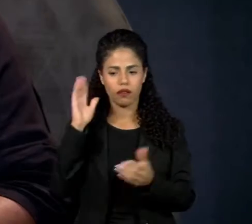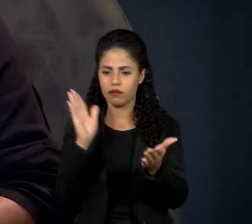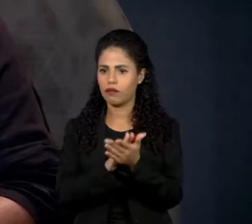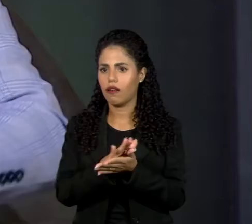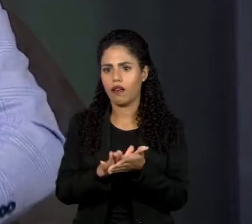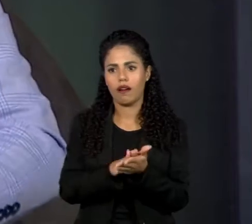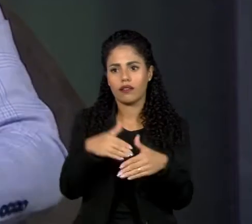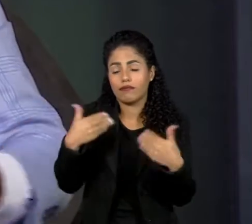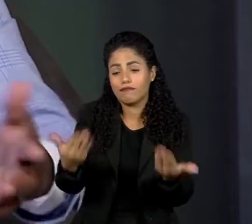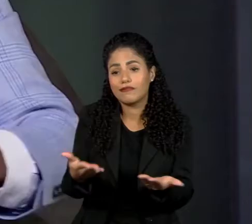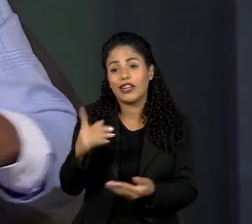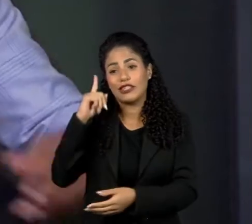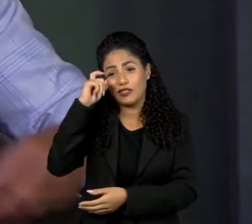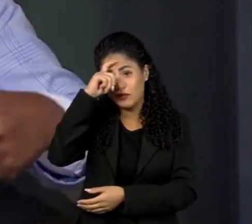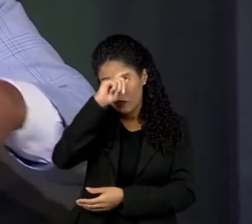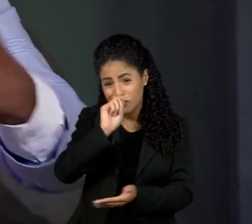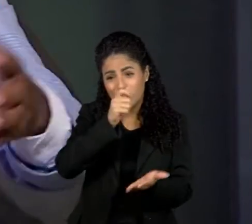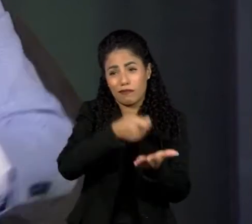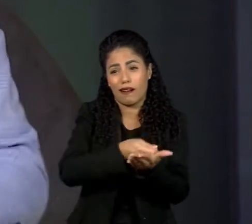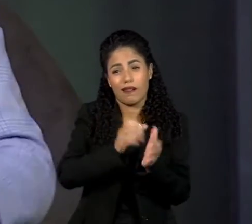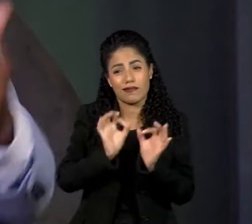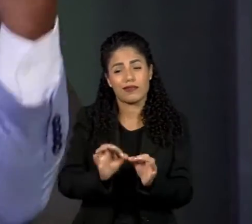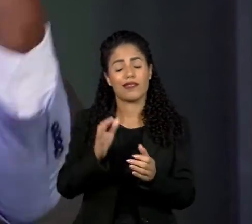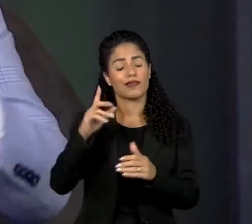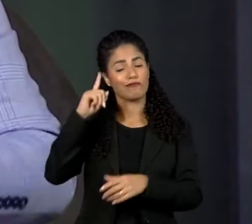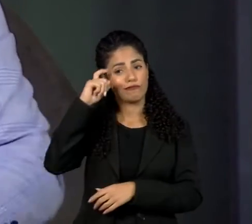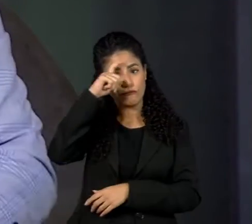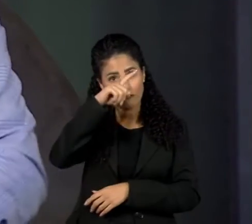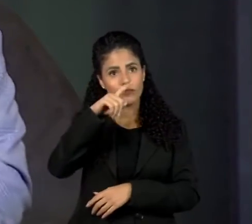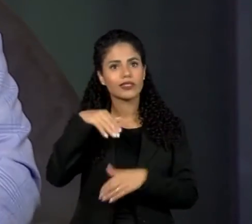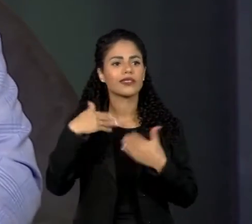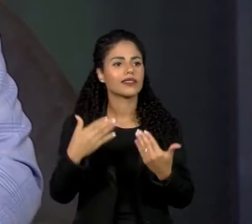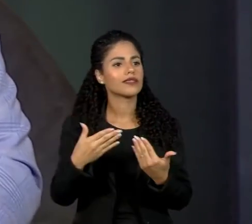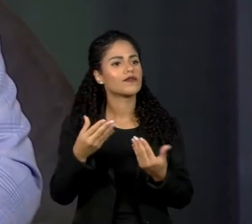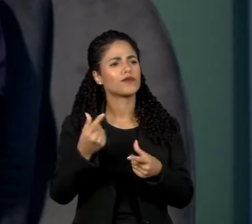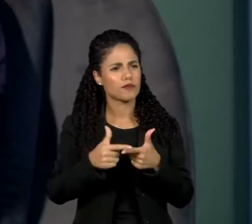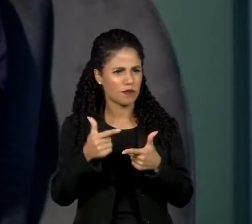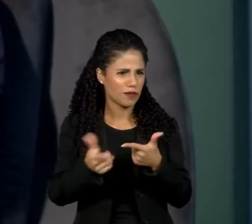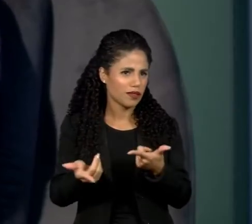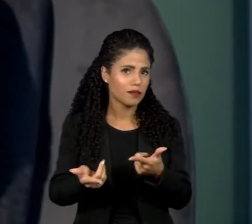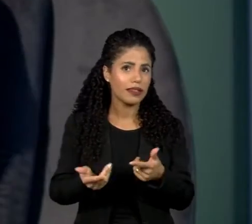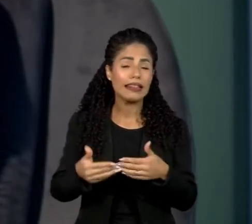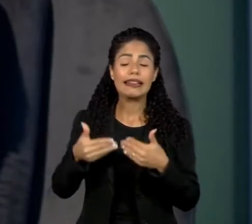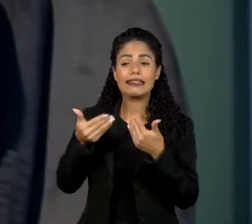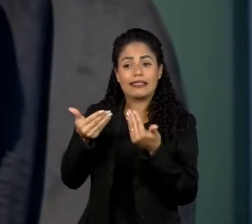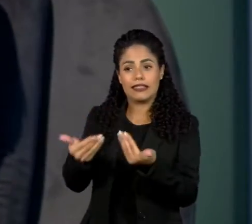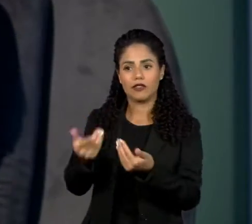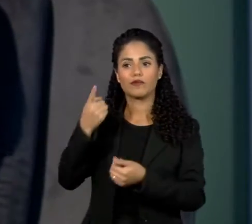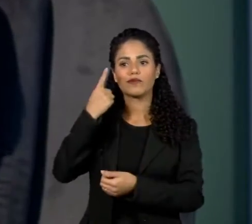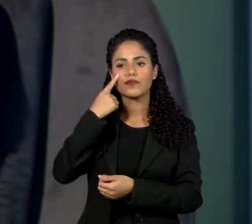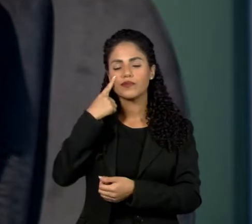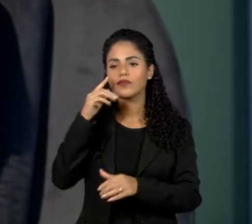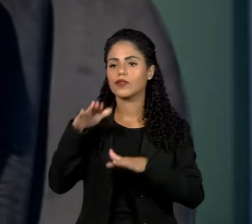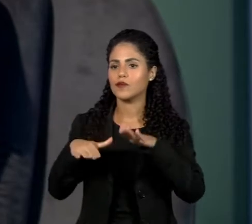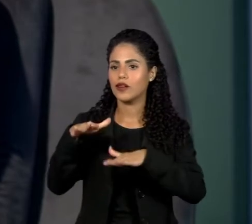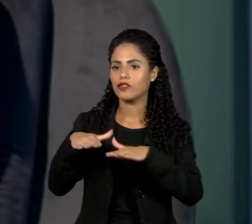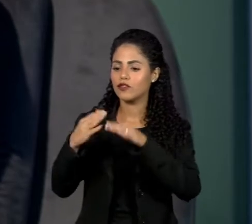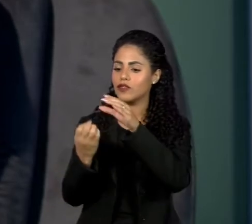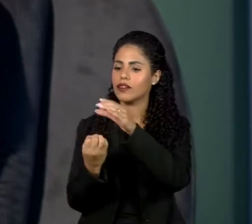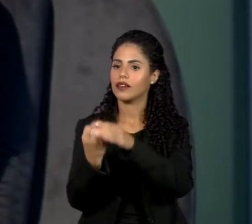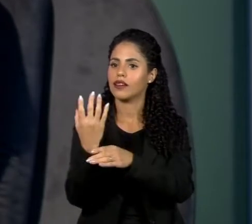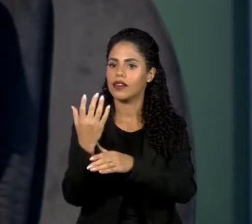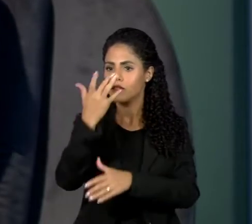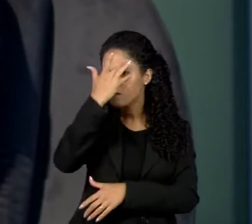aí, infelizmente. Até nas redes, a gente reproduz esses problemas do lado de fora? Exatamente. Isso modifica quando a gente tem criadores